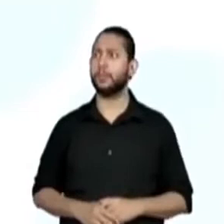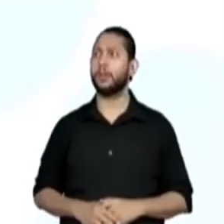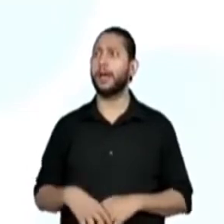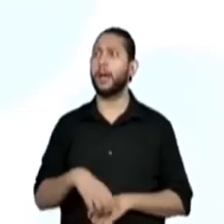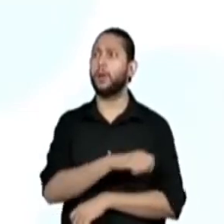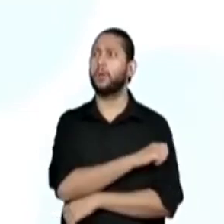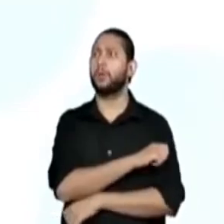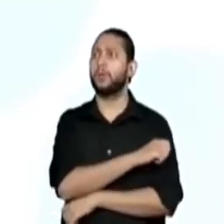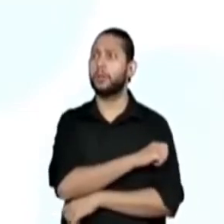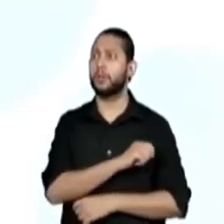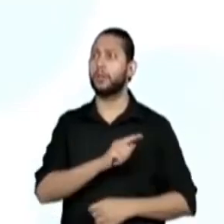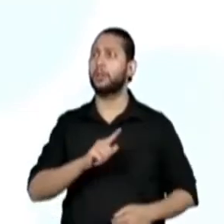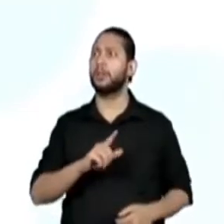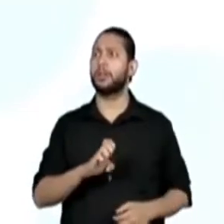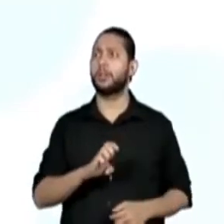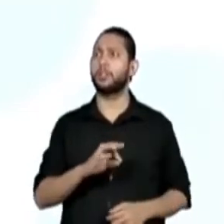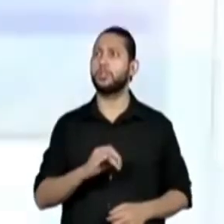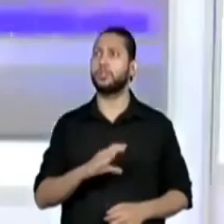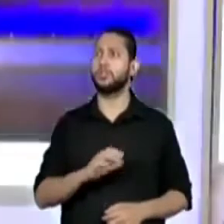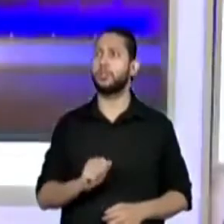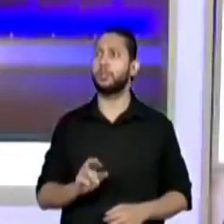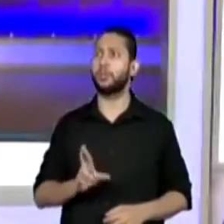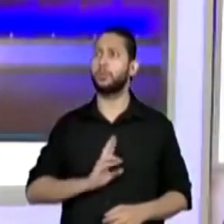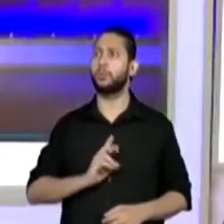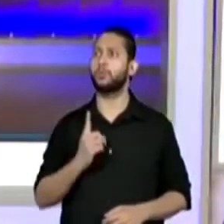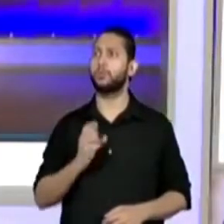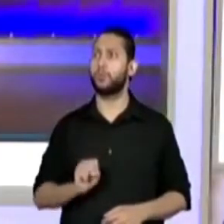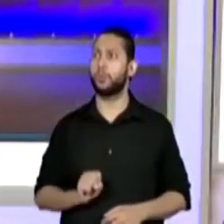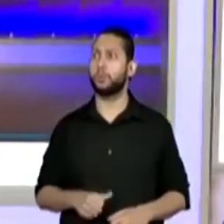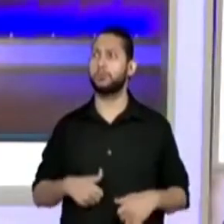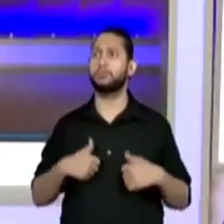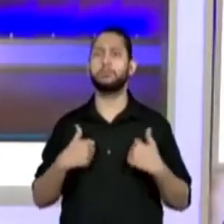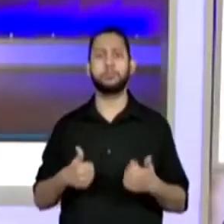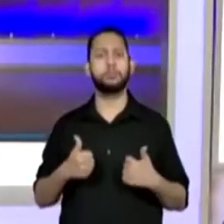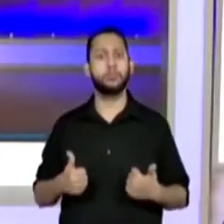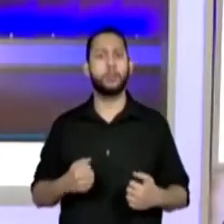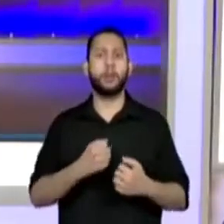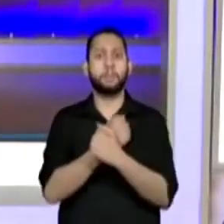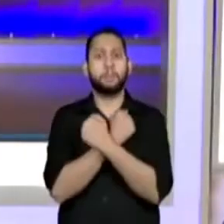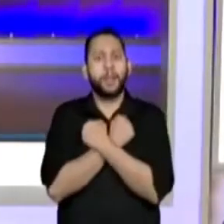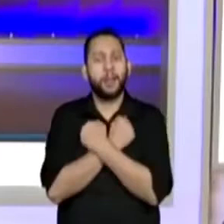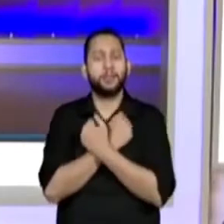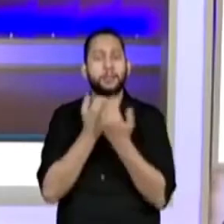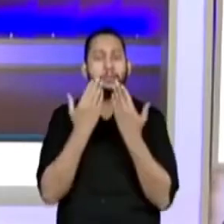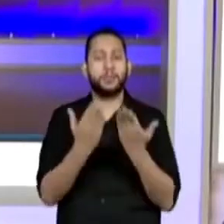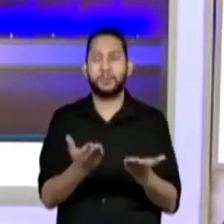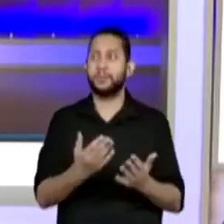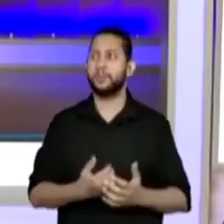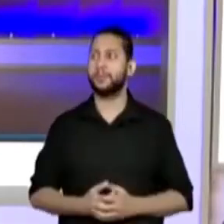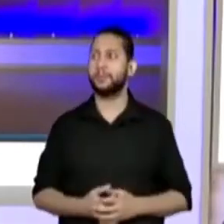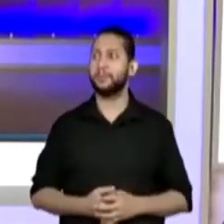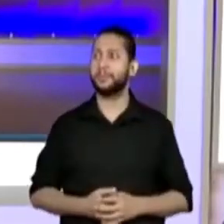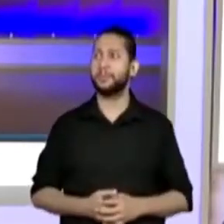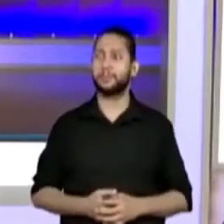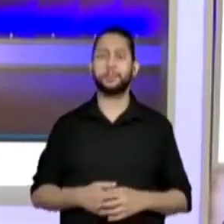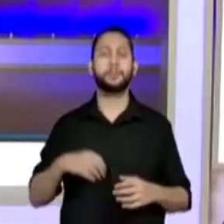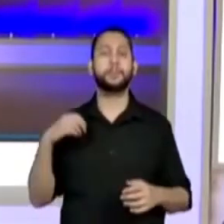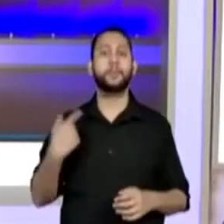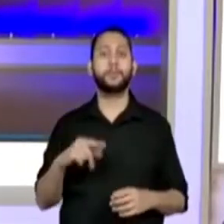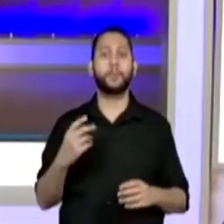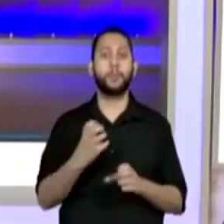respondeu 18 boa alunos do aí ela manda Araújo professora Magali um abraço pra vocês e aí tomar